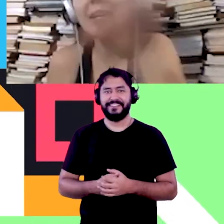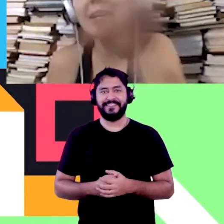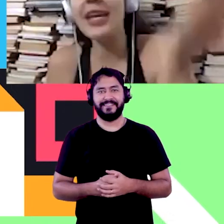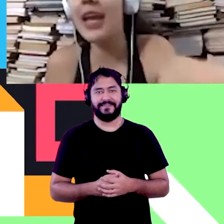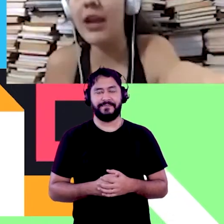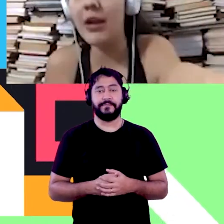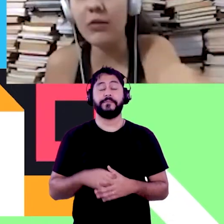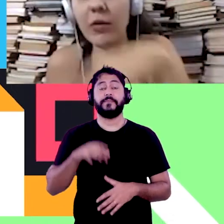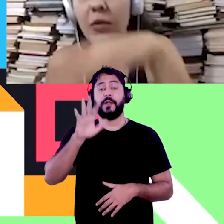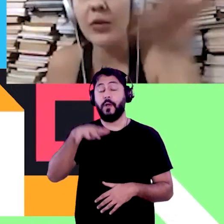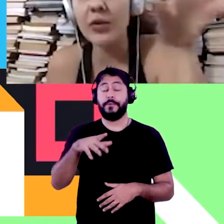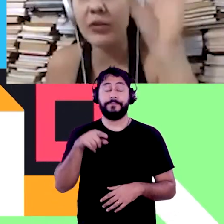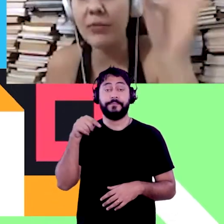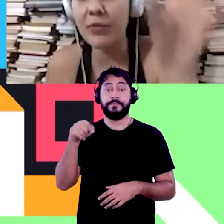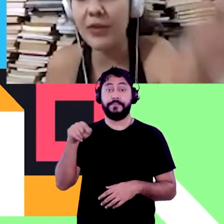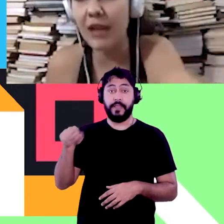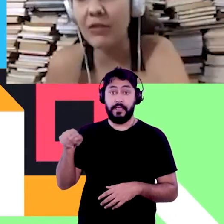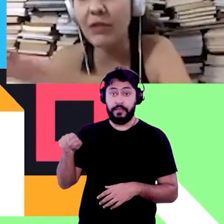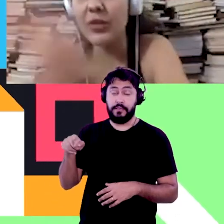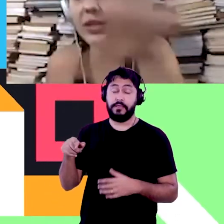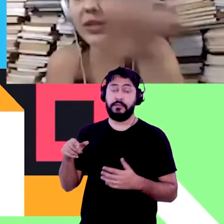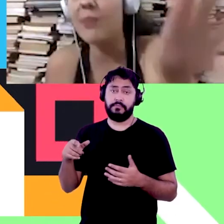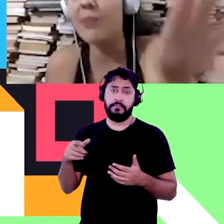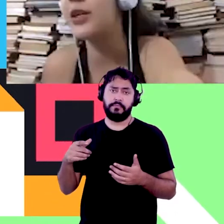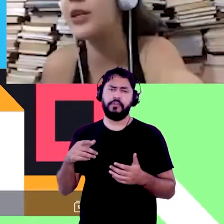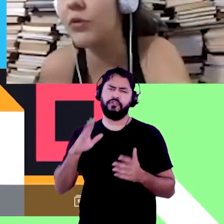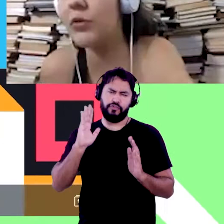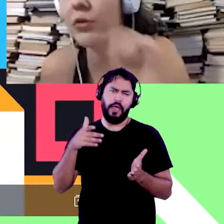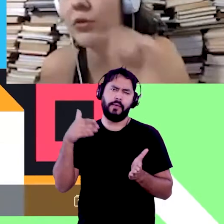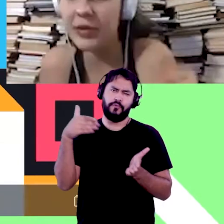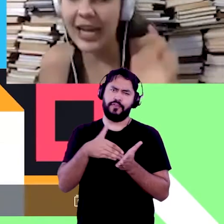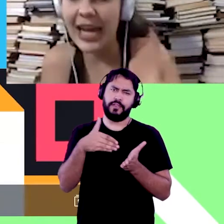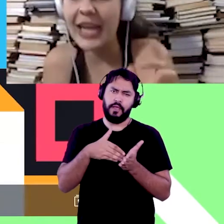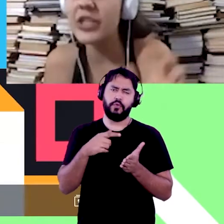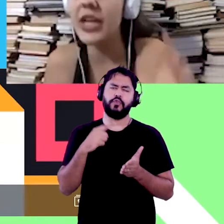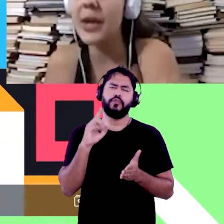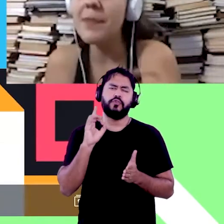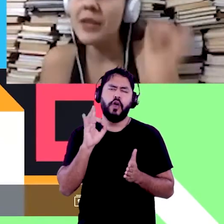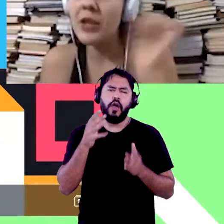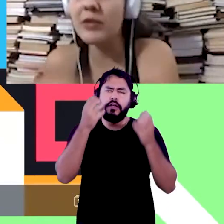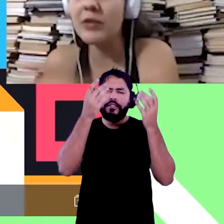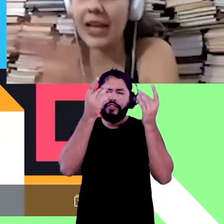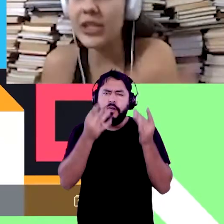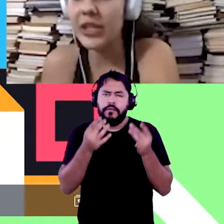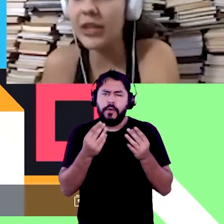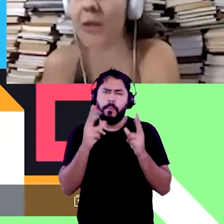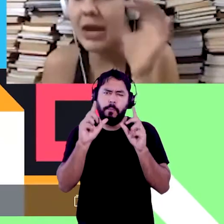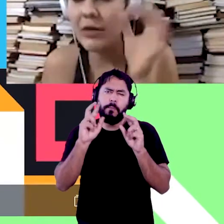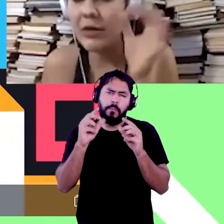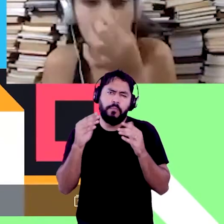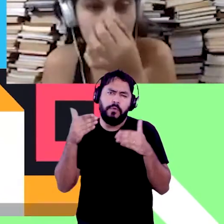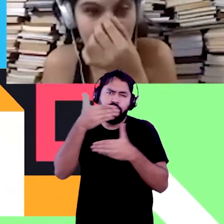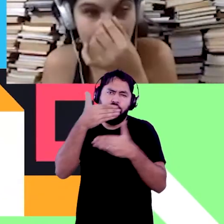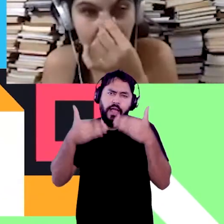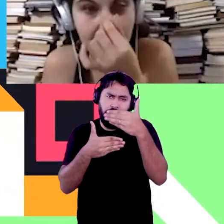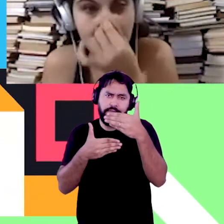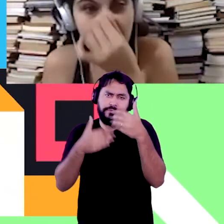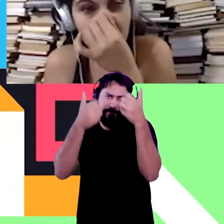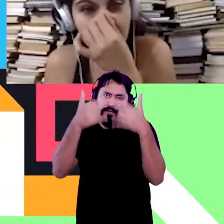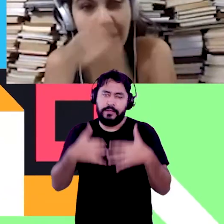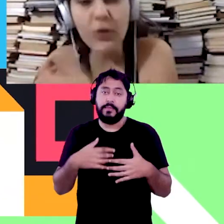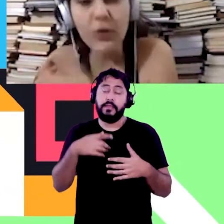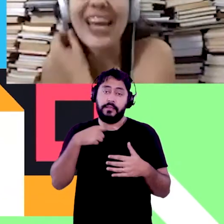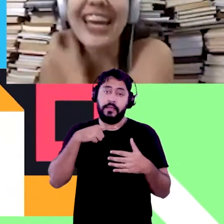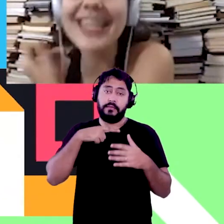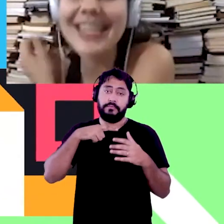Não, aqui eu não vou, já vou para o final, só vou descrever um pouco aqui do slide, né? Tem um slide aqui com fundo preto, com